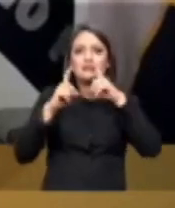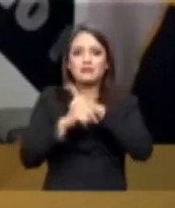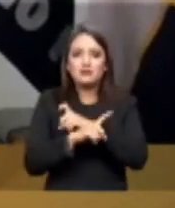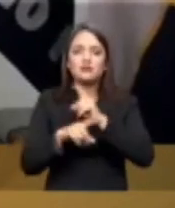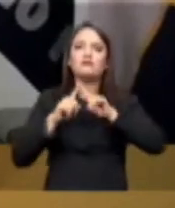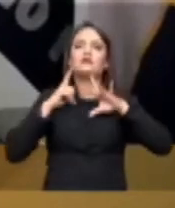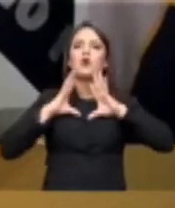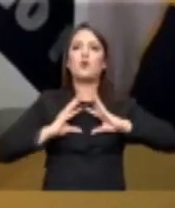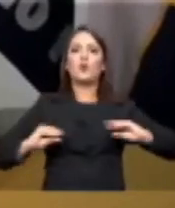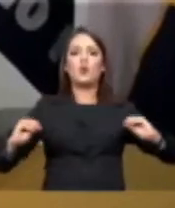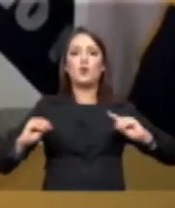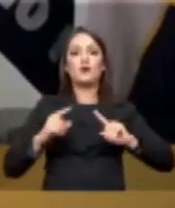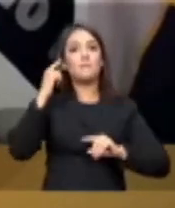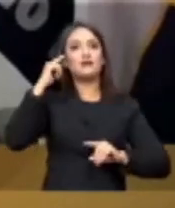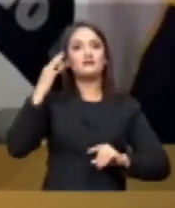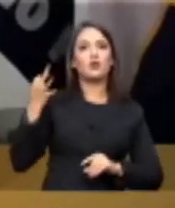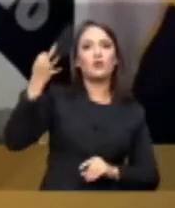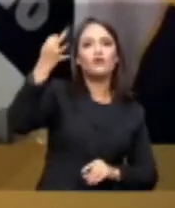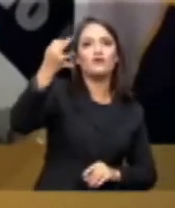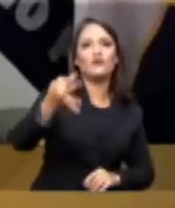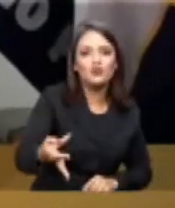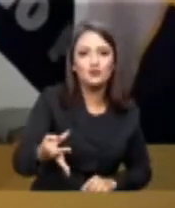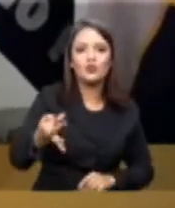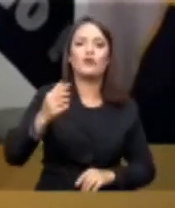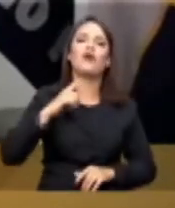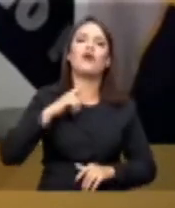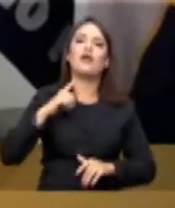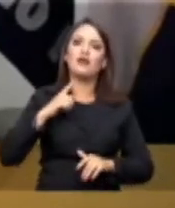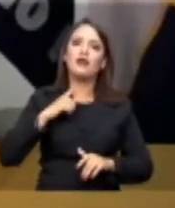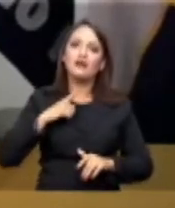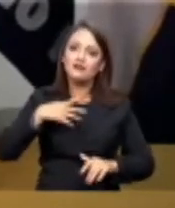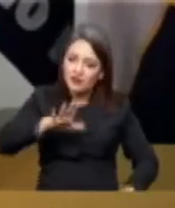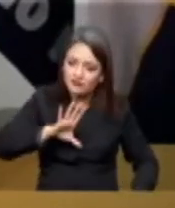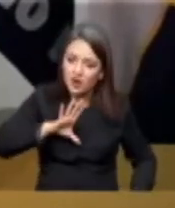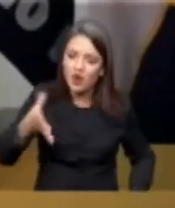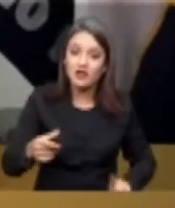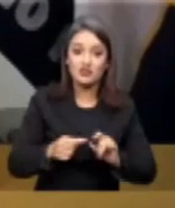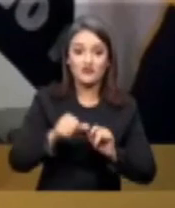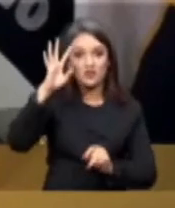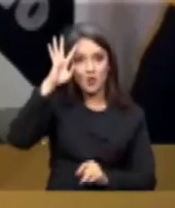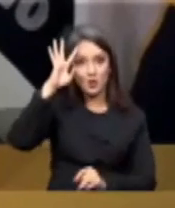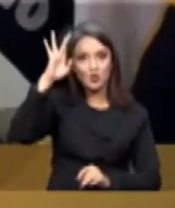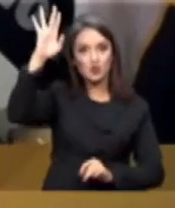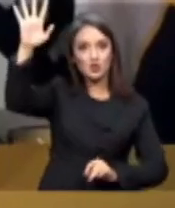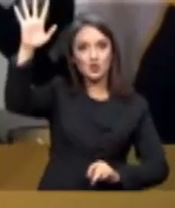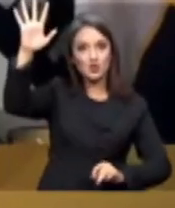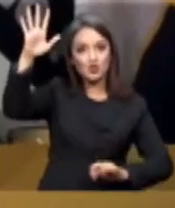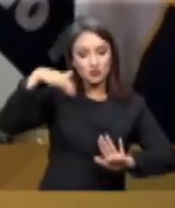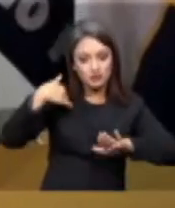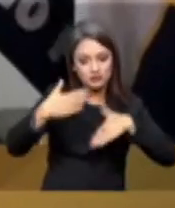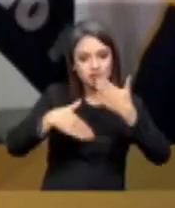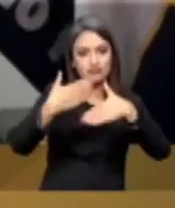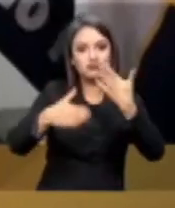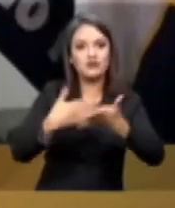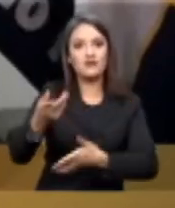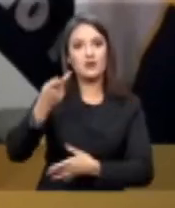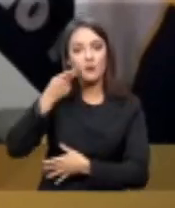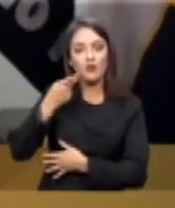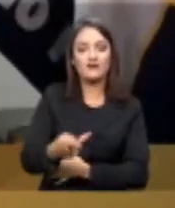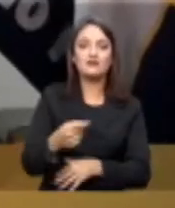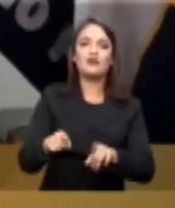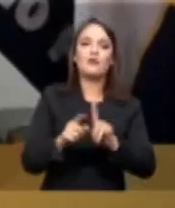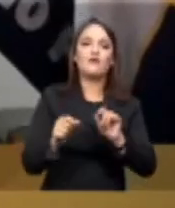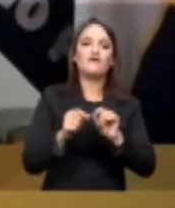o futuro e para alimentar o entusiasmo, fazer germinar o sonho, suscitar profecias, fazer